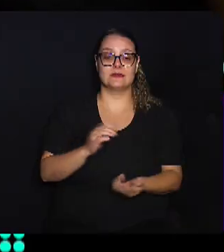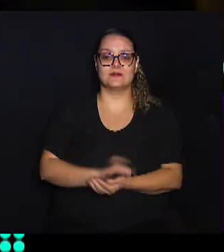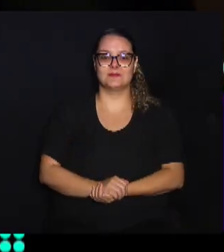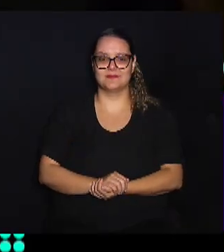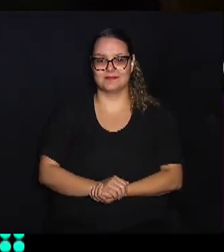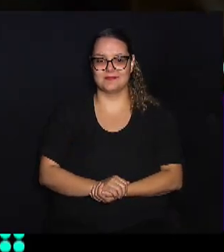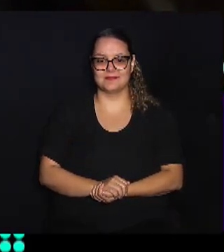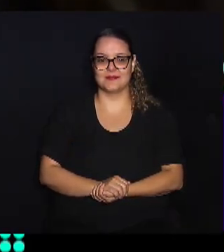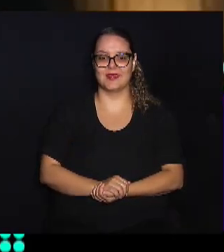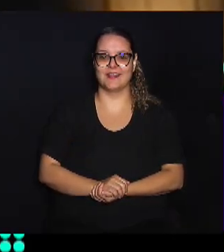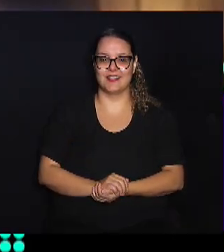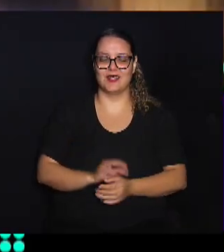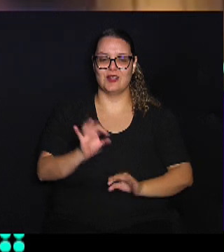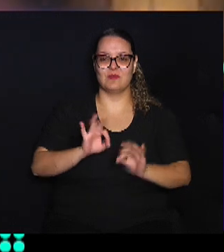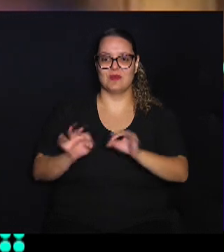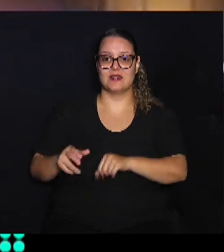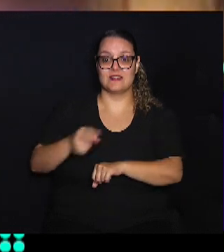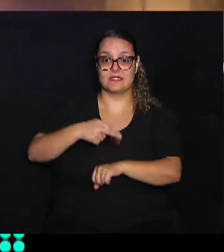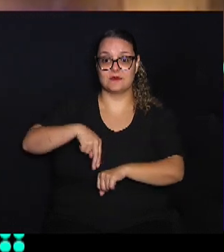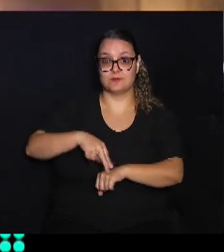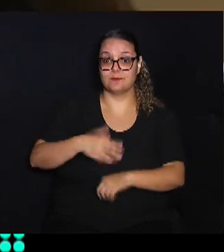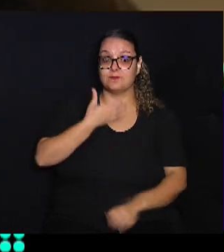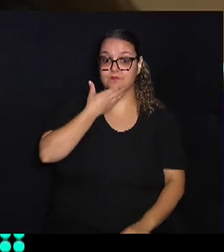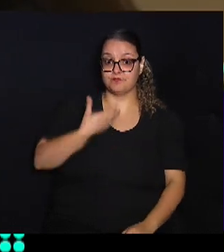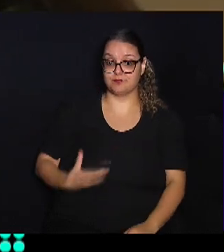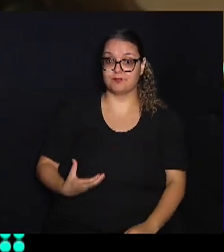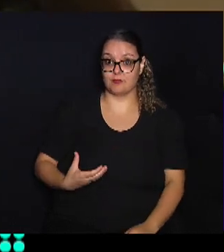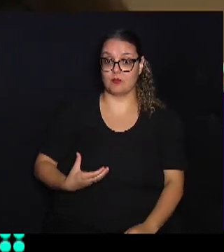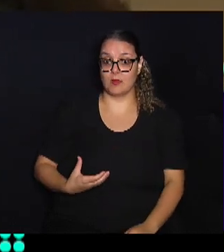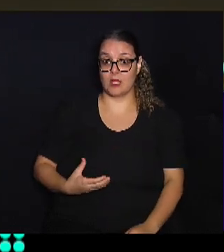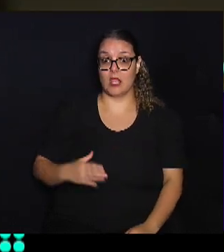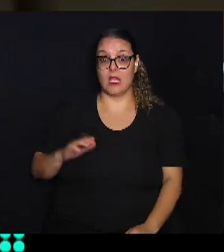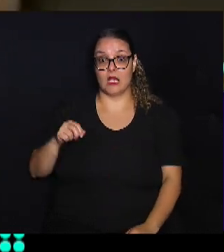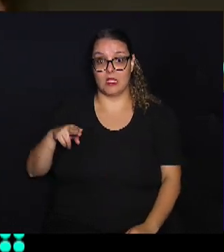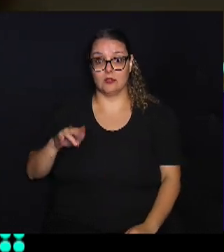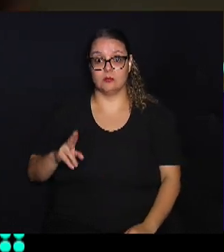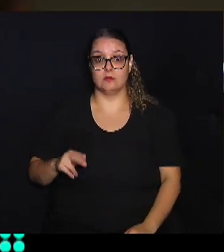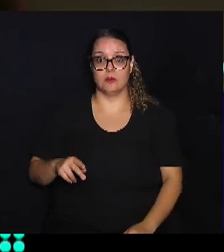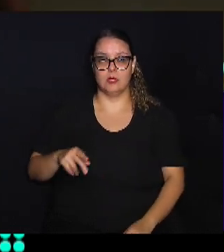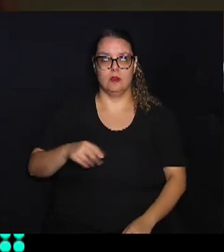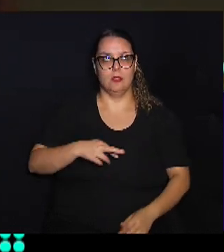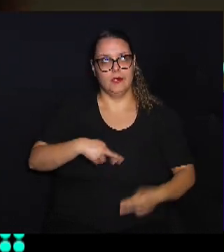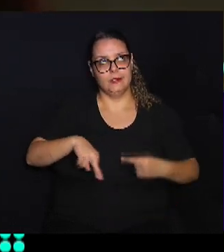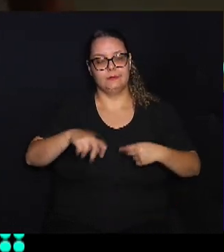Operação Natal. Calum é o chefe de segurança do Polo Norte. Parte de